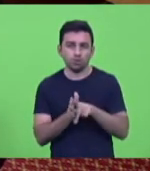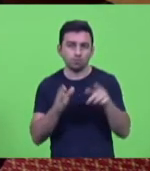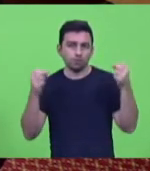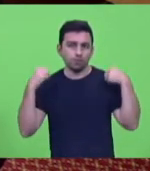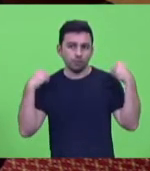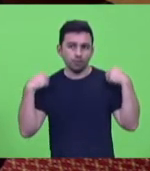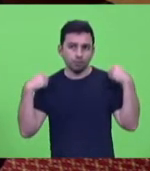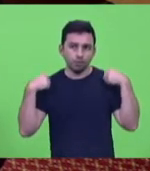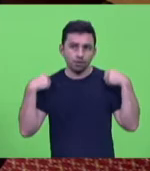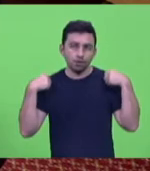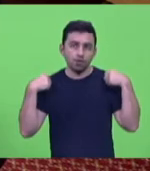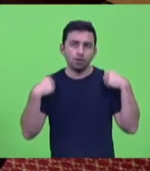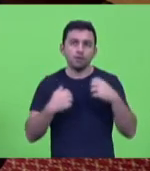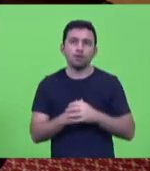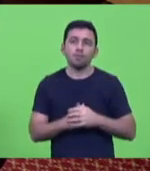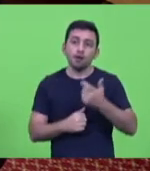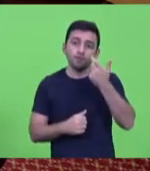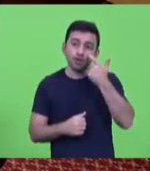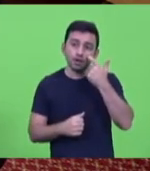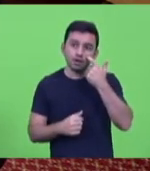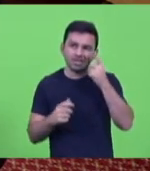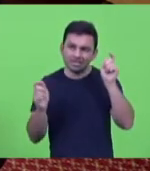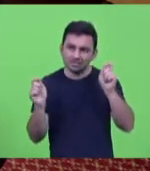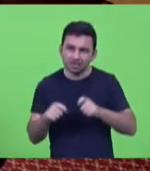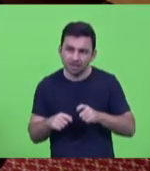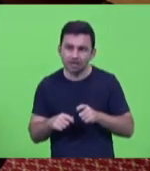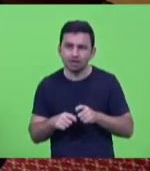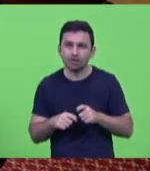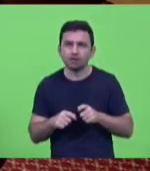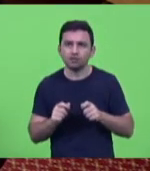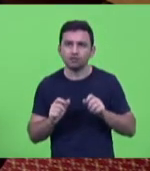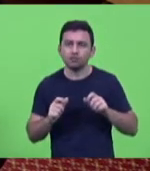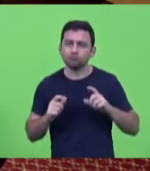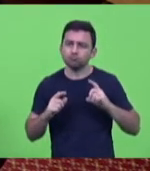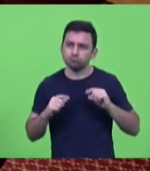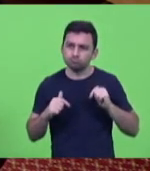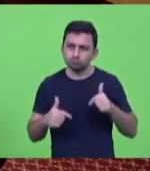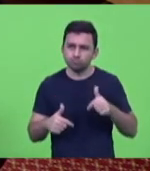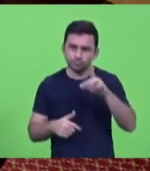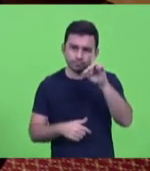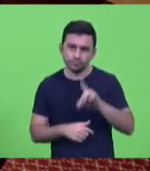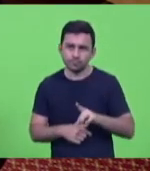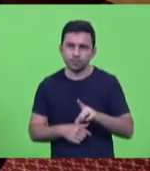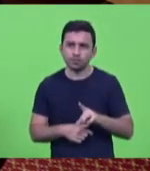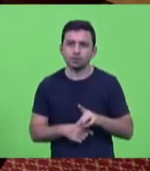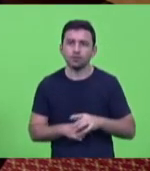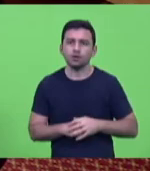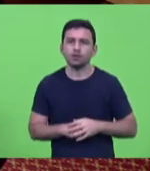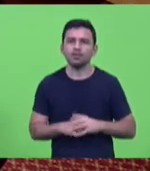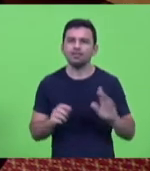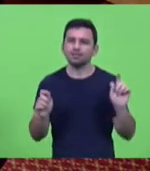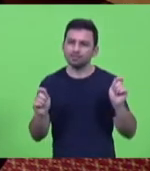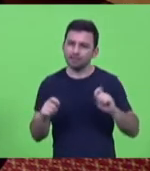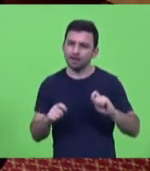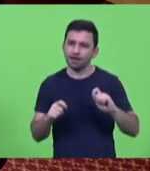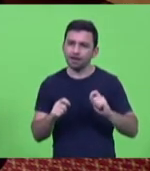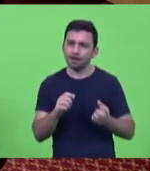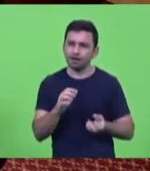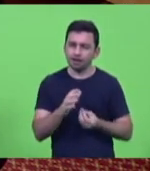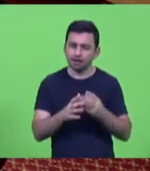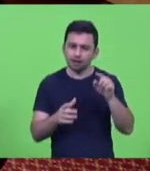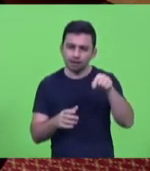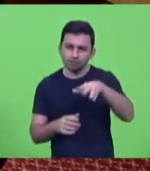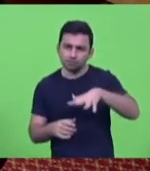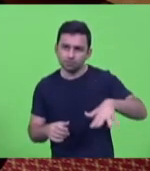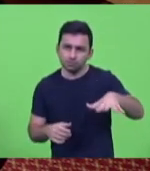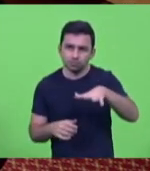que fizesse de todo o seu direito de conseguir formar esse banco de leite lá